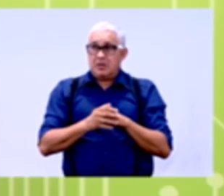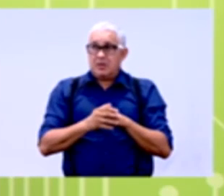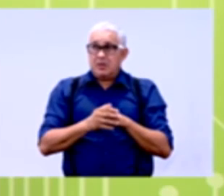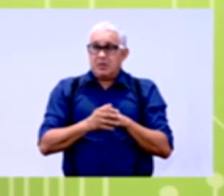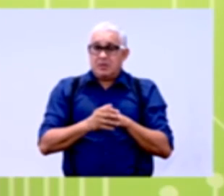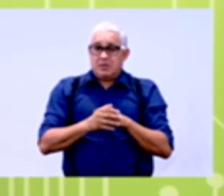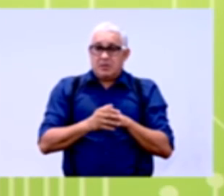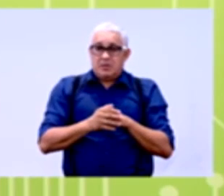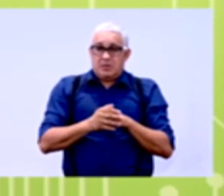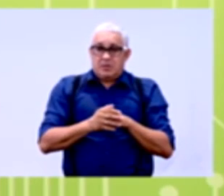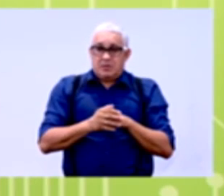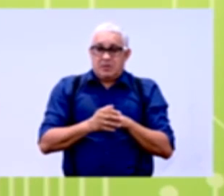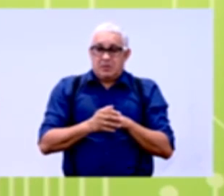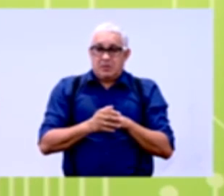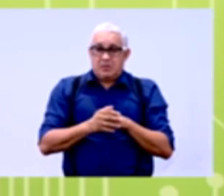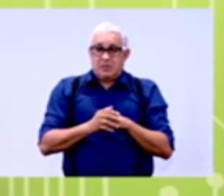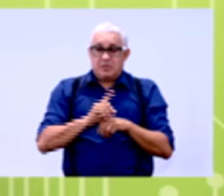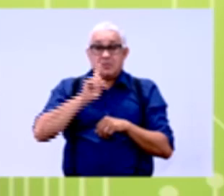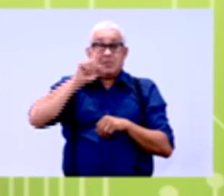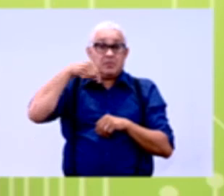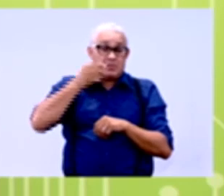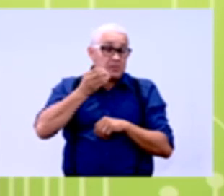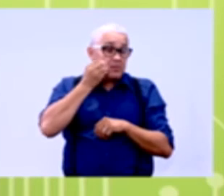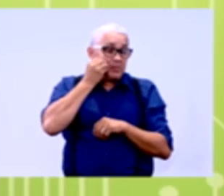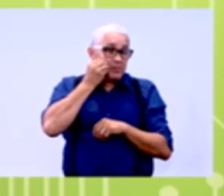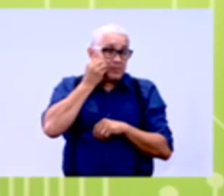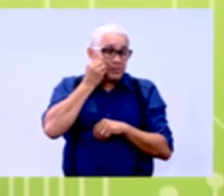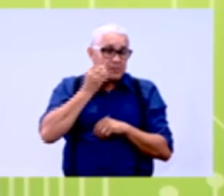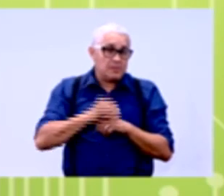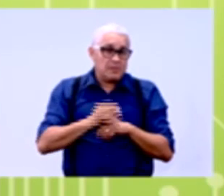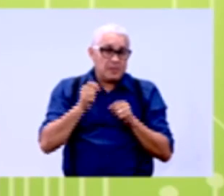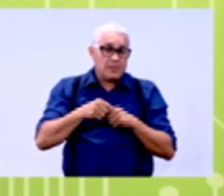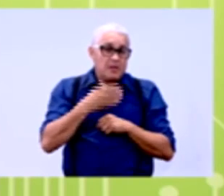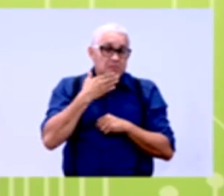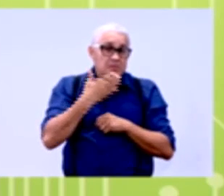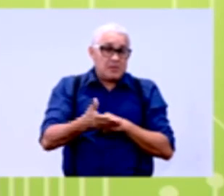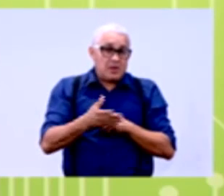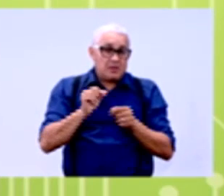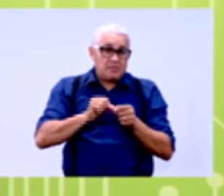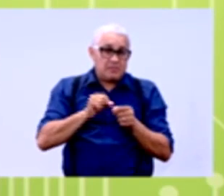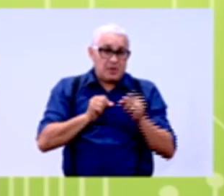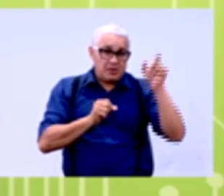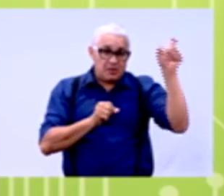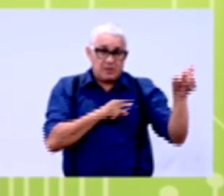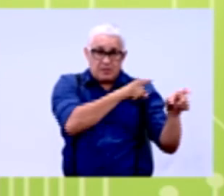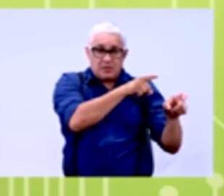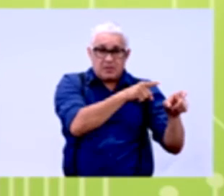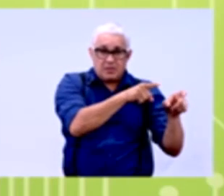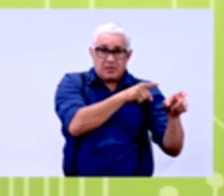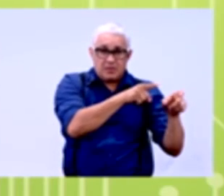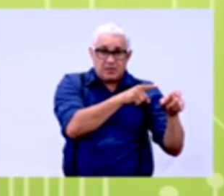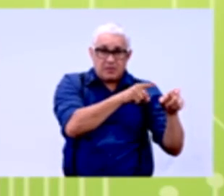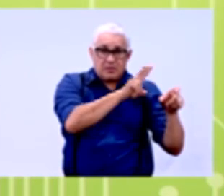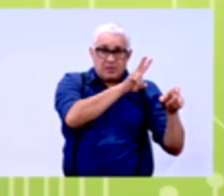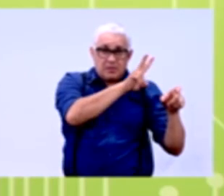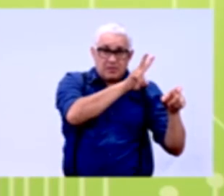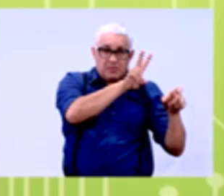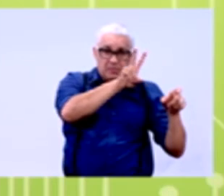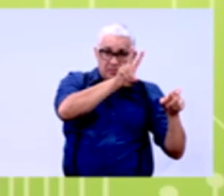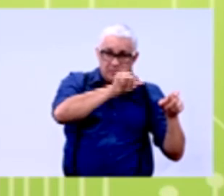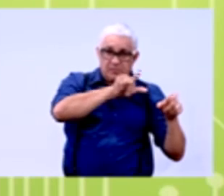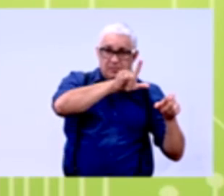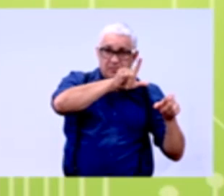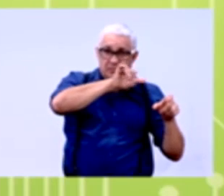de modelo, para então verificar se a solicitação feita pelo usuário é uma solicitação válida. E aí, sendo